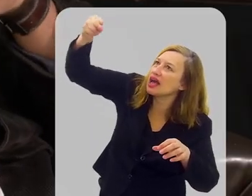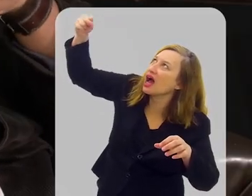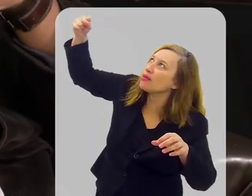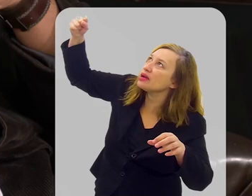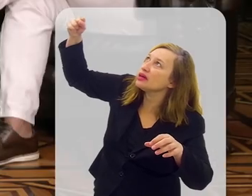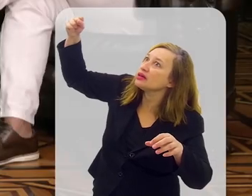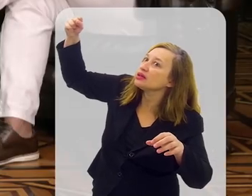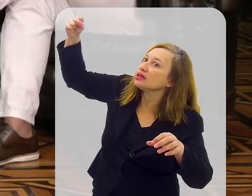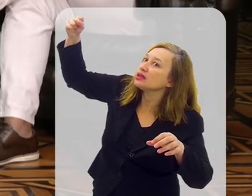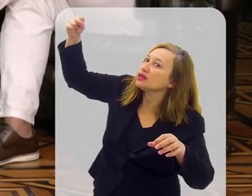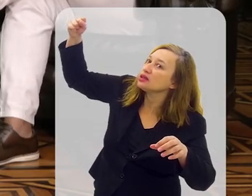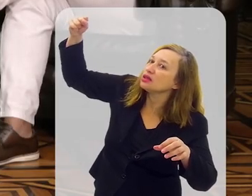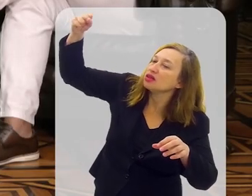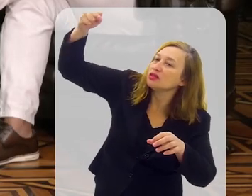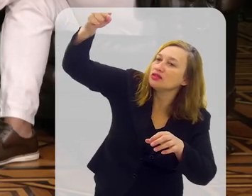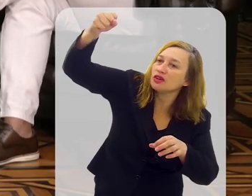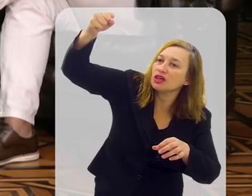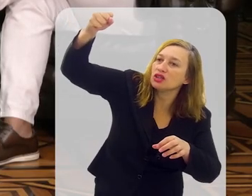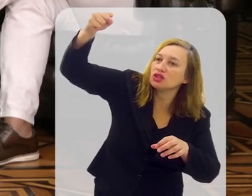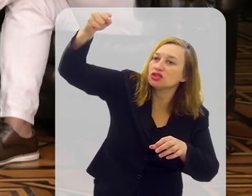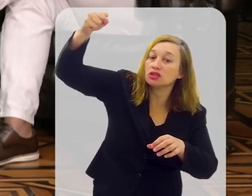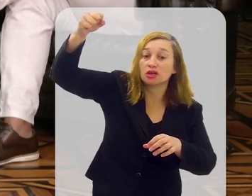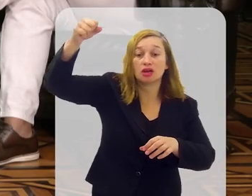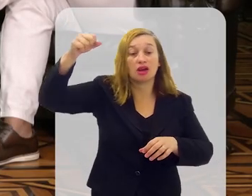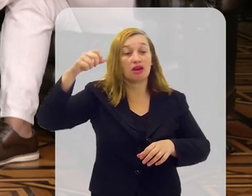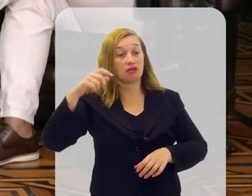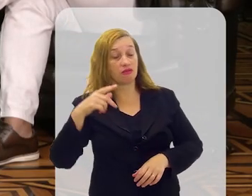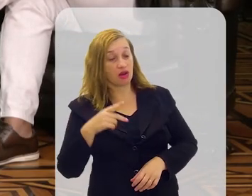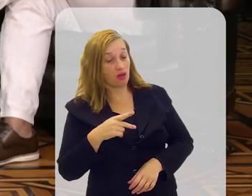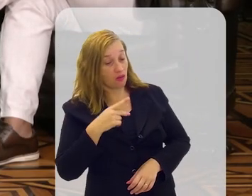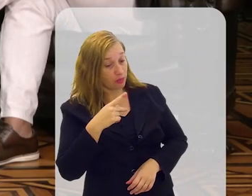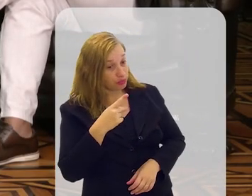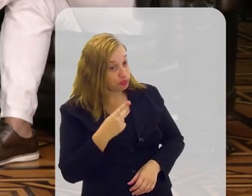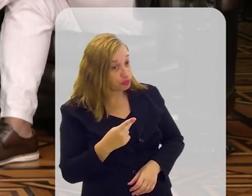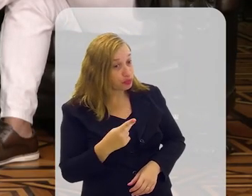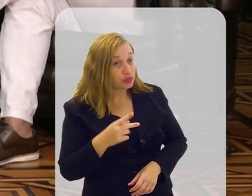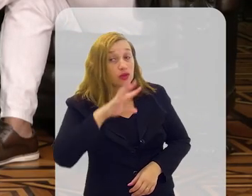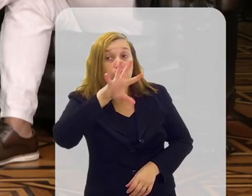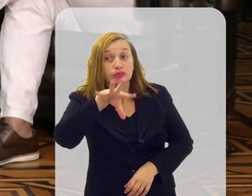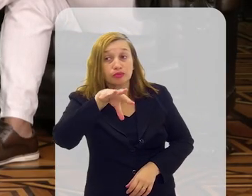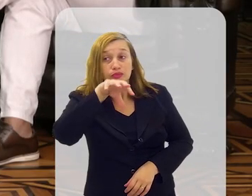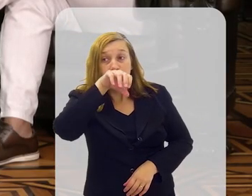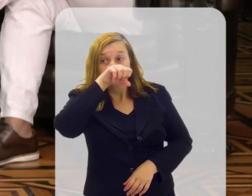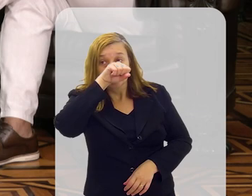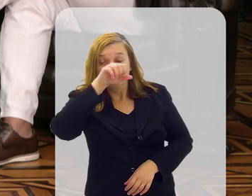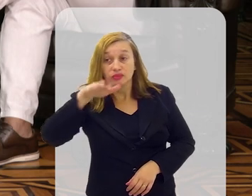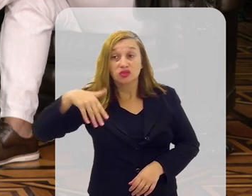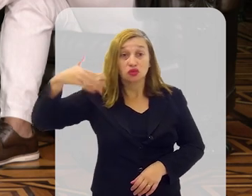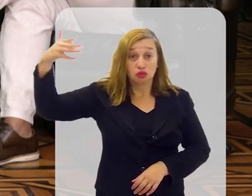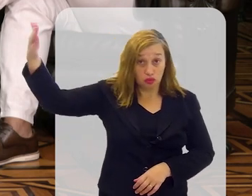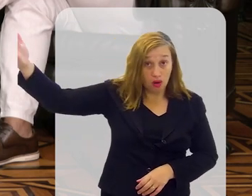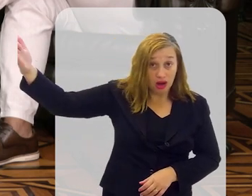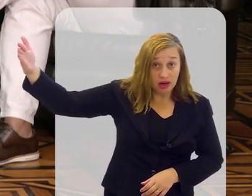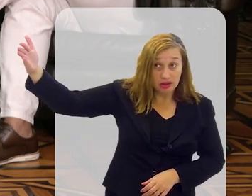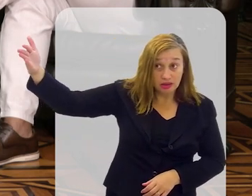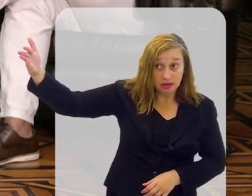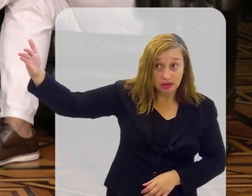Então ele abre e fecha, e ele manda um recado lá para baixo, olha... O cheiro que vem lá de